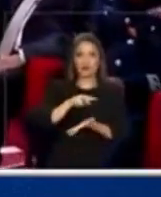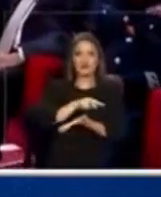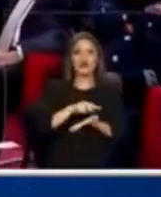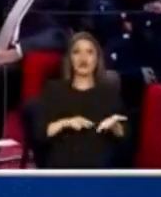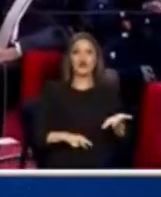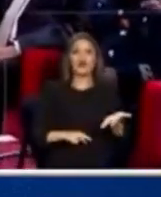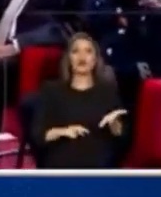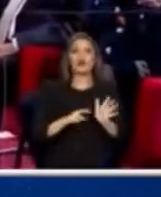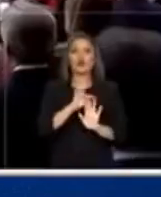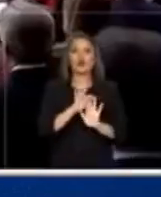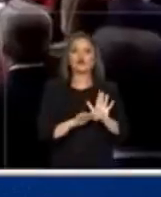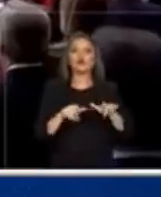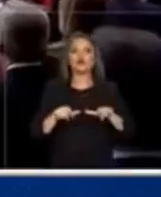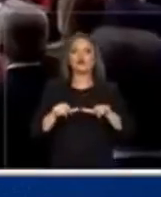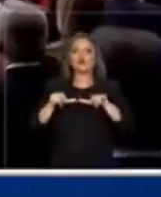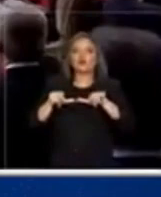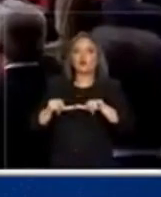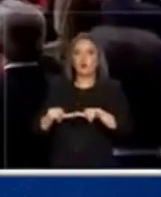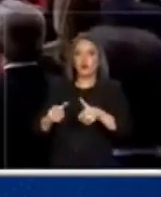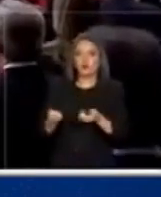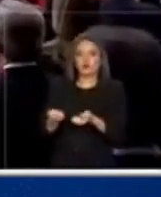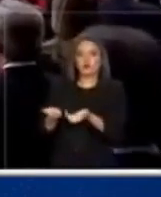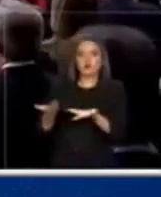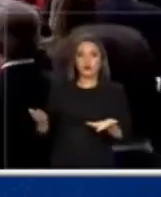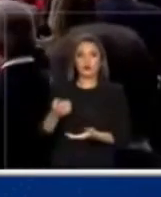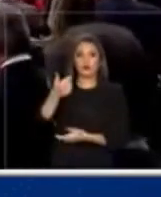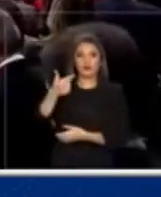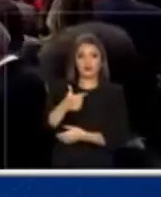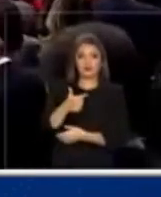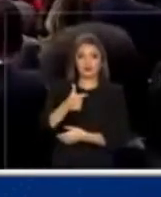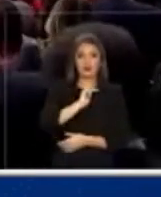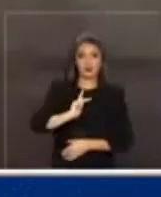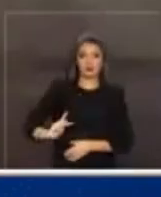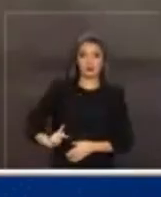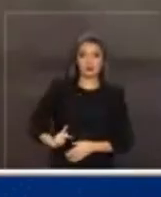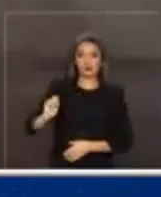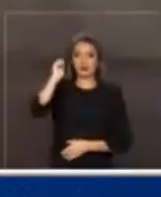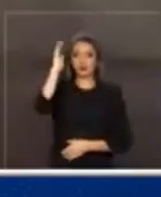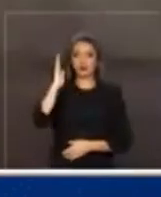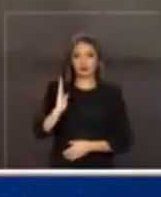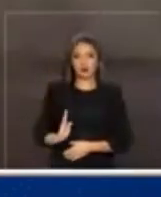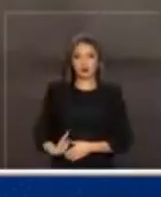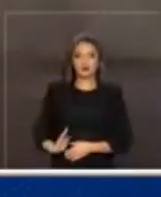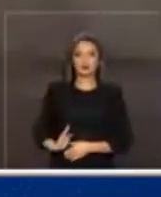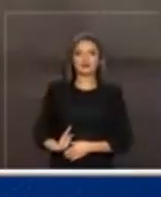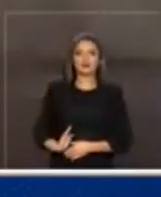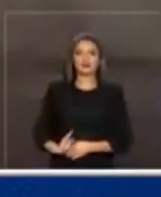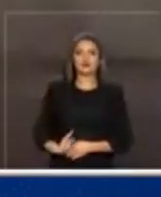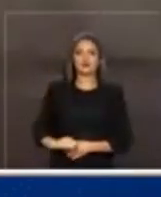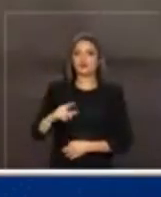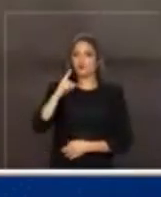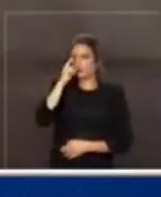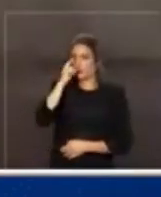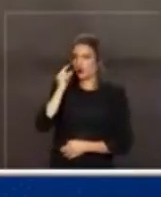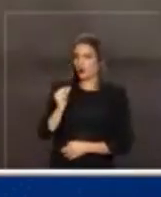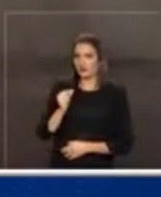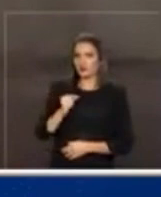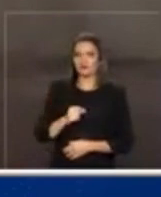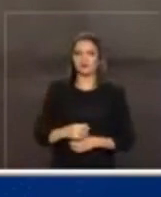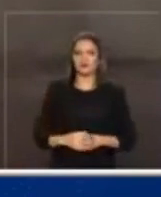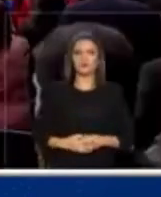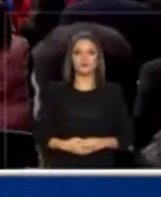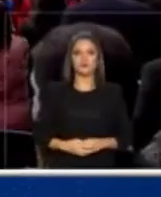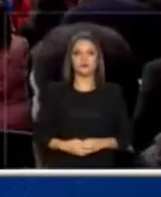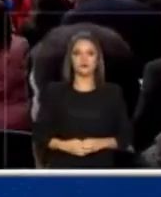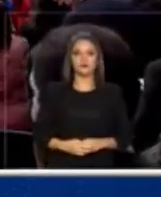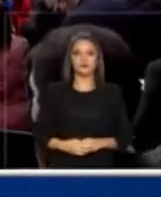no fundo as reservas de sensatez, de bom senso e de equilíbrio para comentar